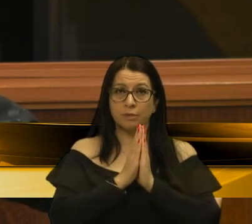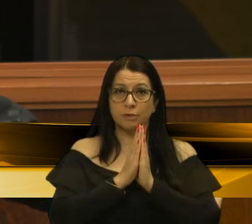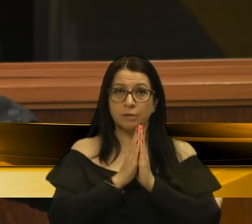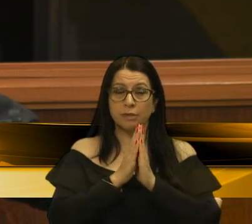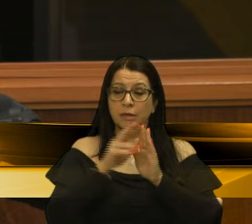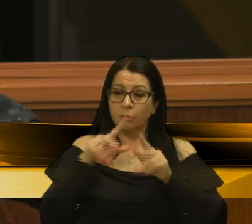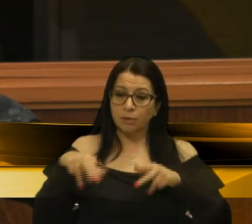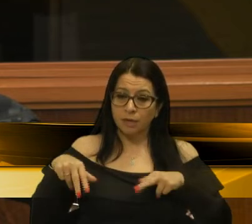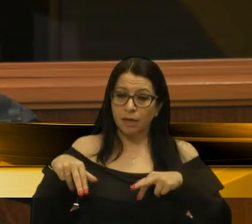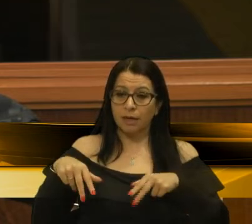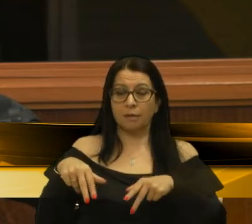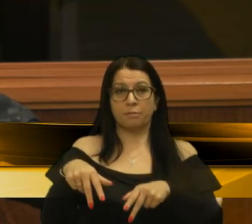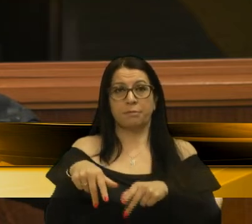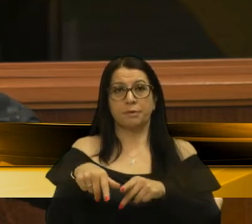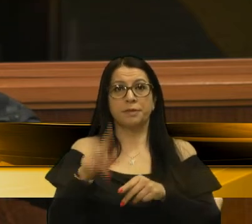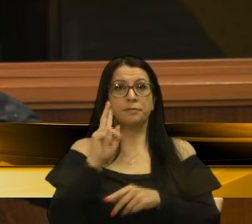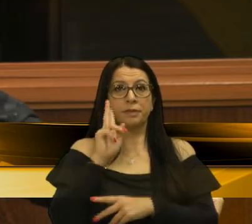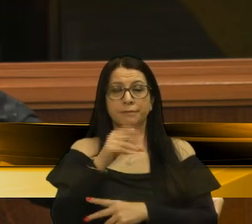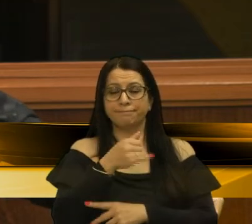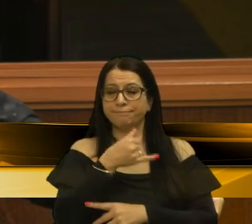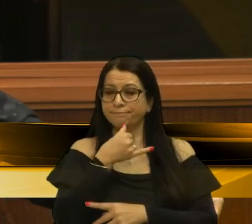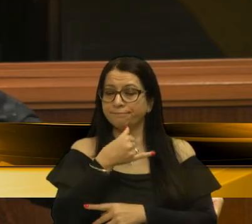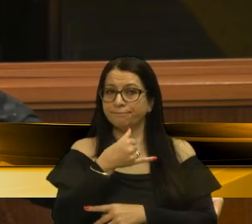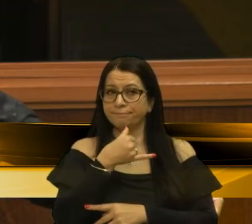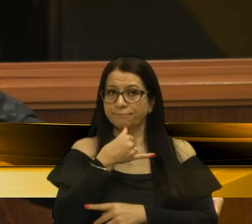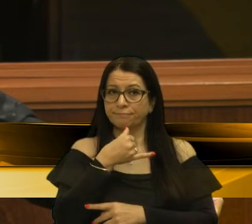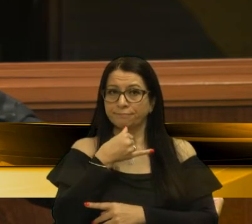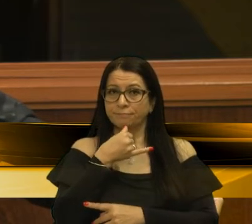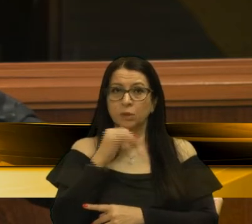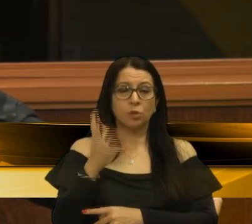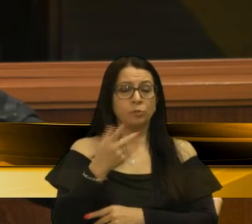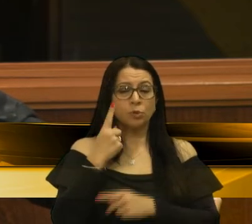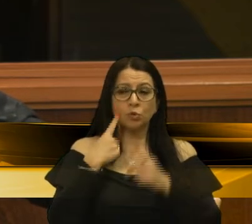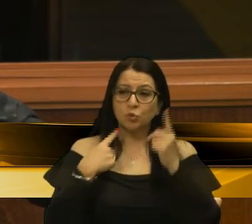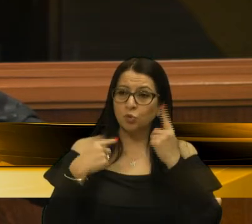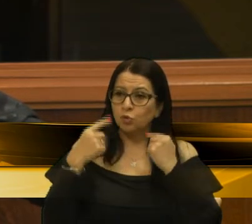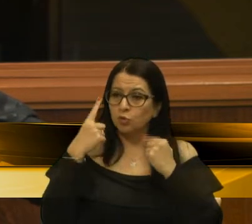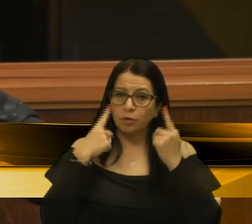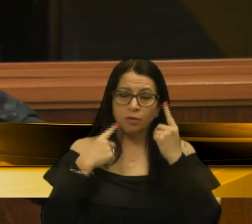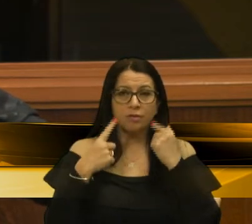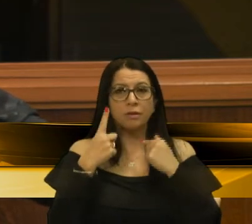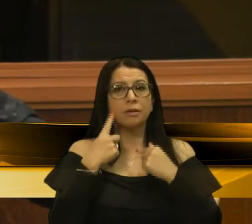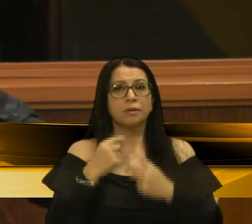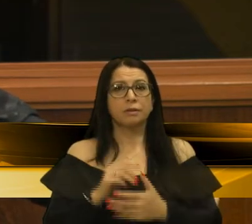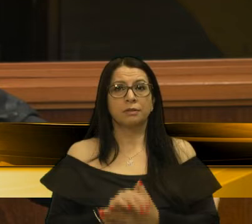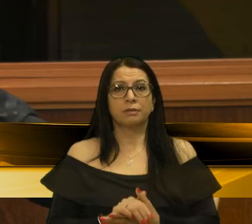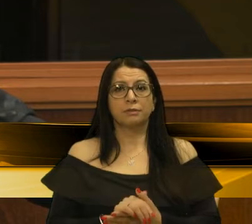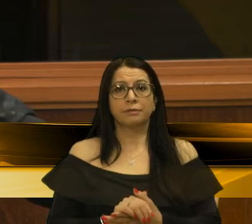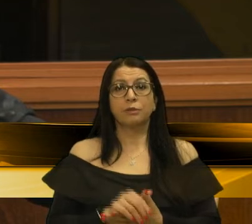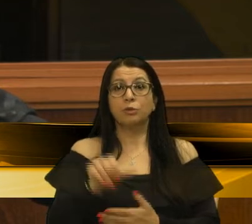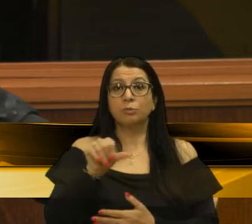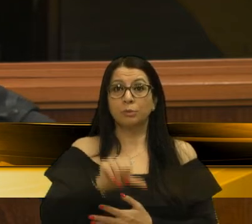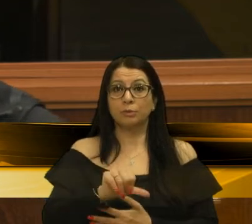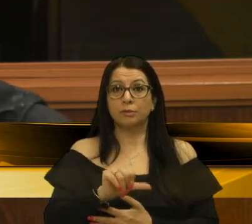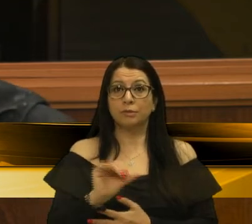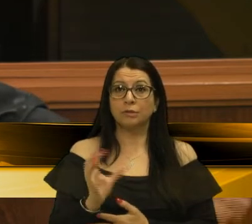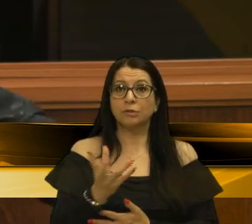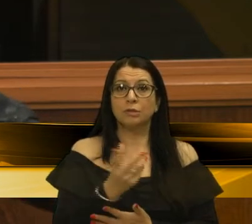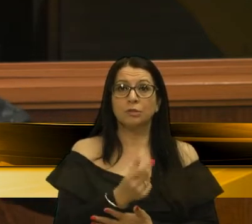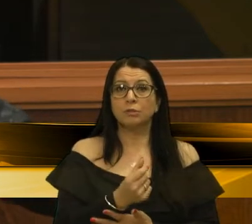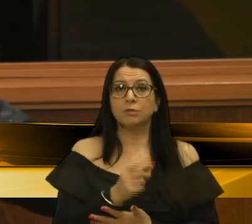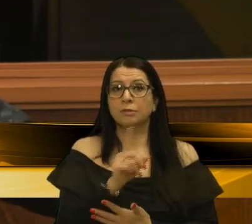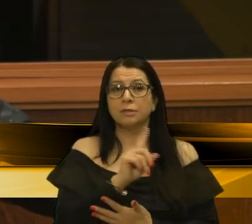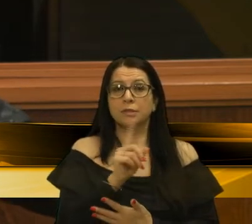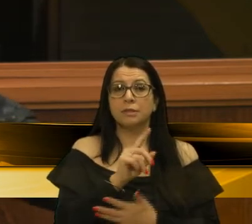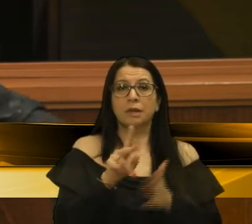caminhada, de ver a tristeza, sabe? Todo mundo chorando ainda. E o pior de tudo, a